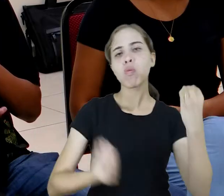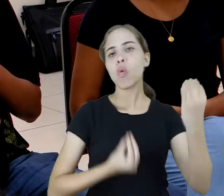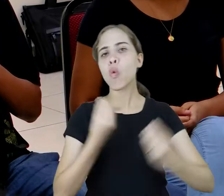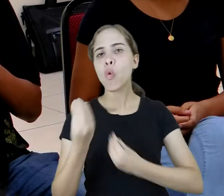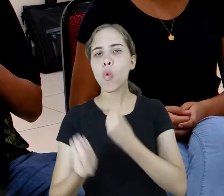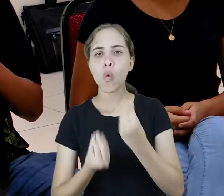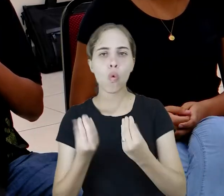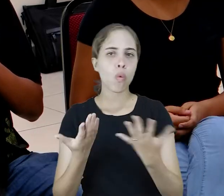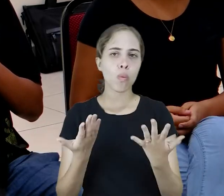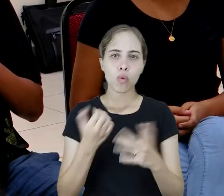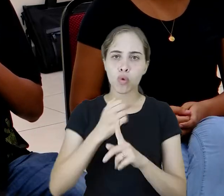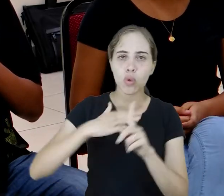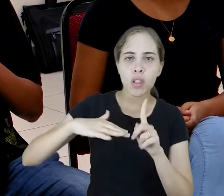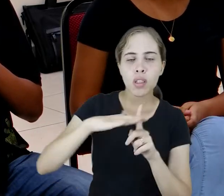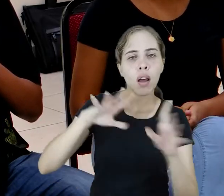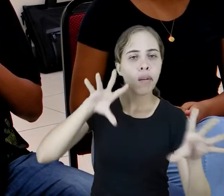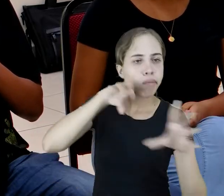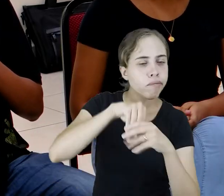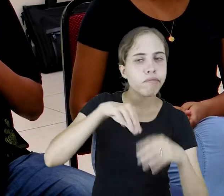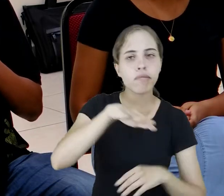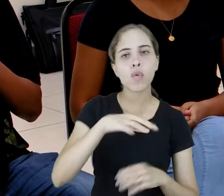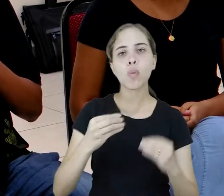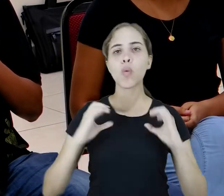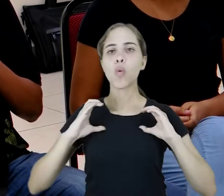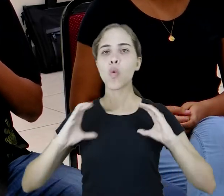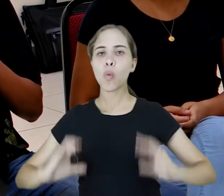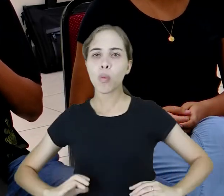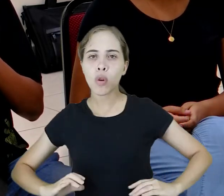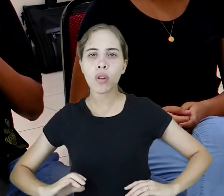me comportar em